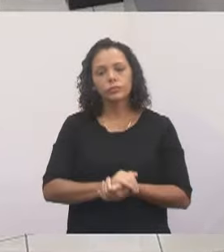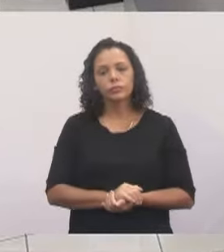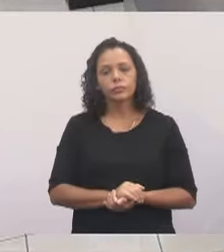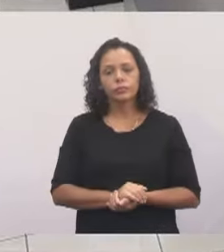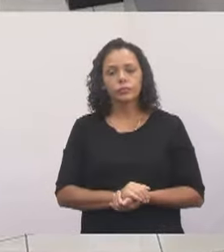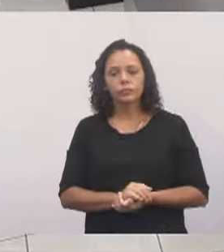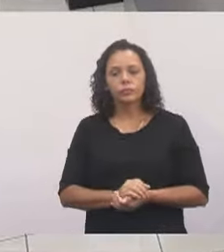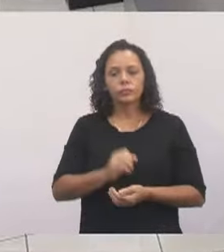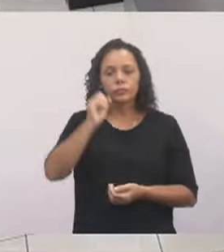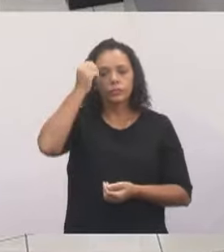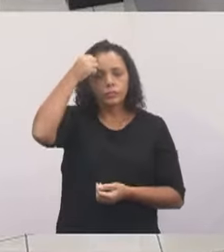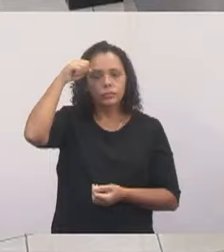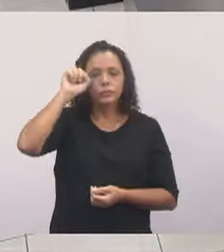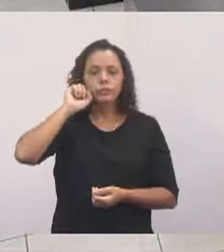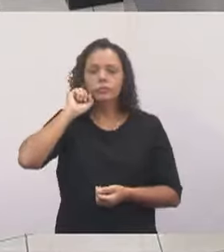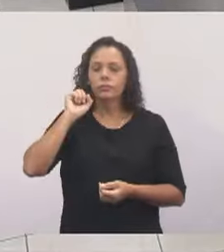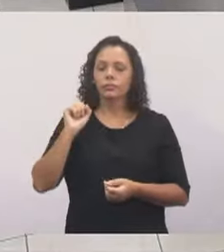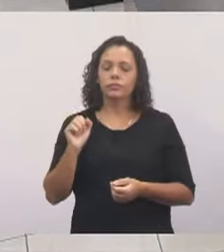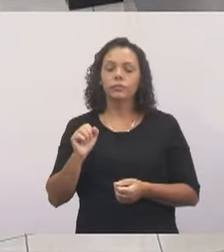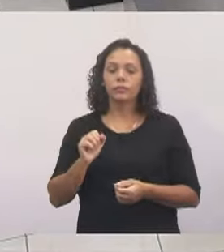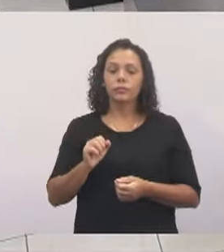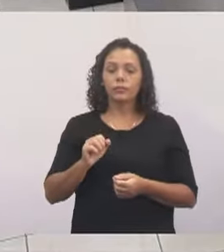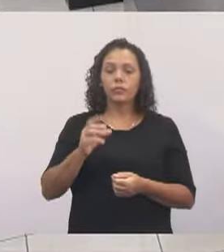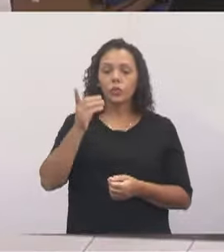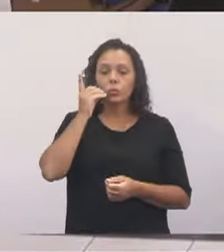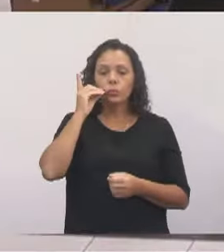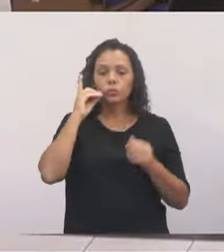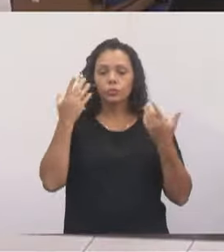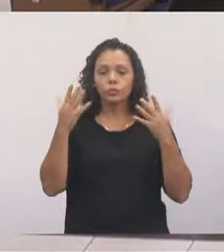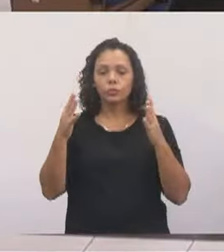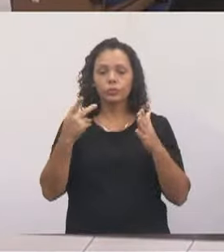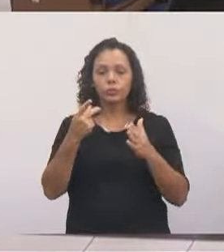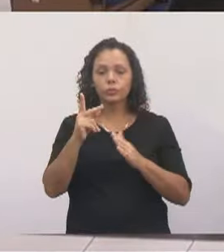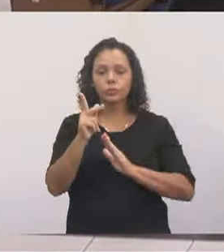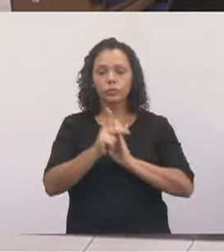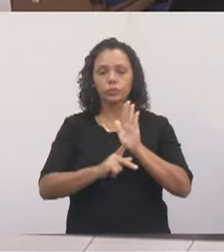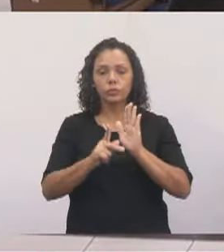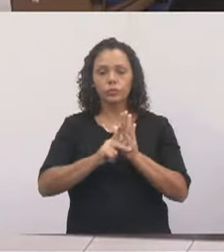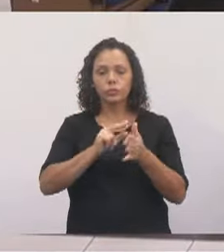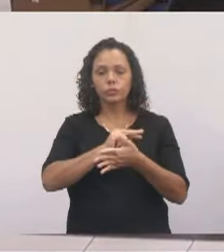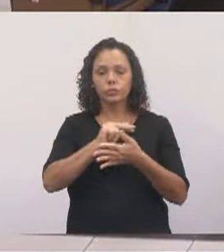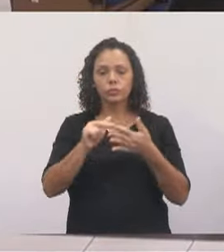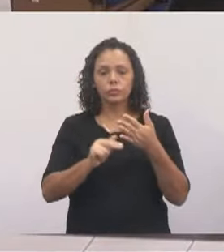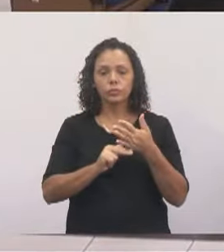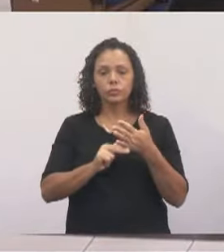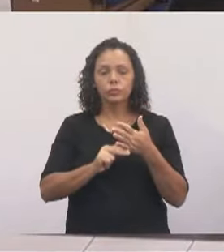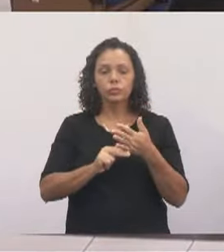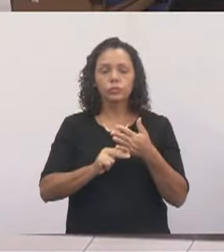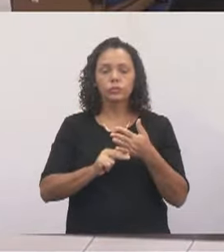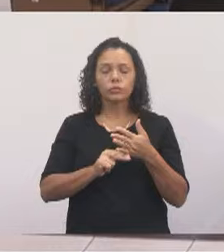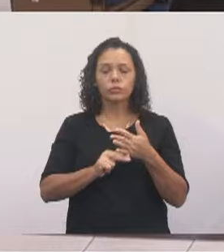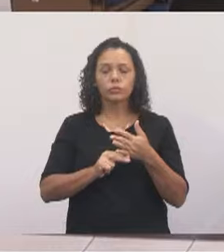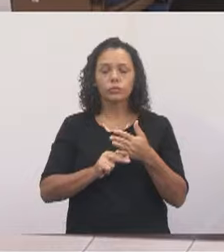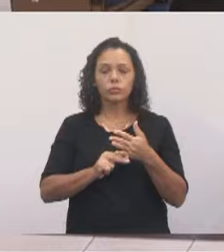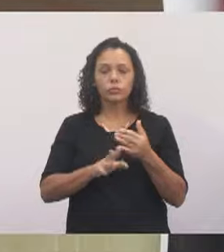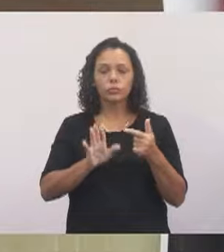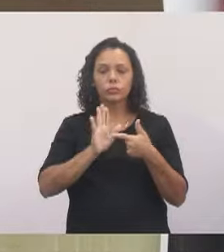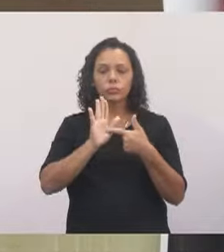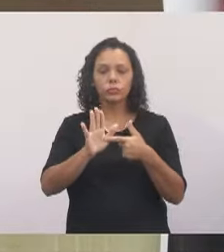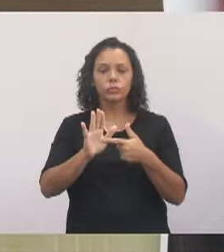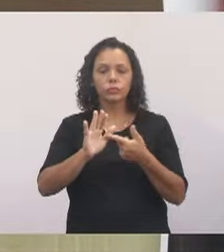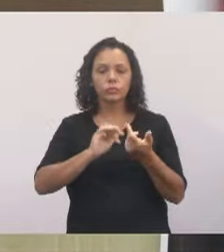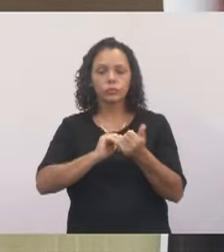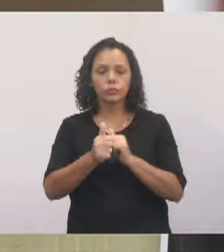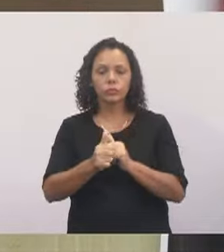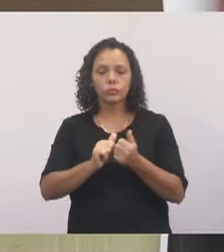vota a vereadora Sônia Patas da Amizade? Vereador Dude, parabéns pelos seus projetos. São projetos que falam muito de esporte, né? E